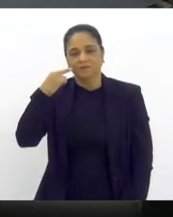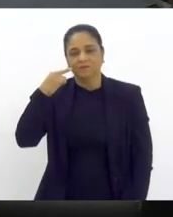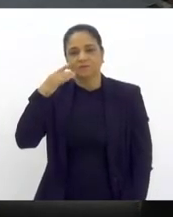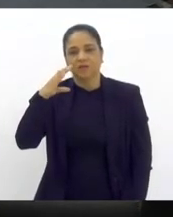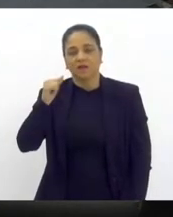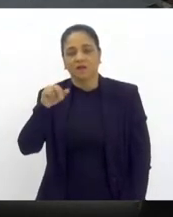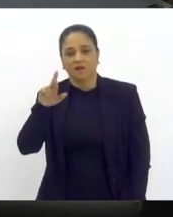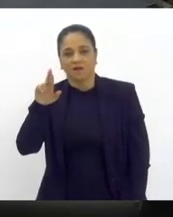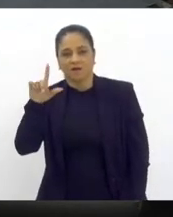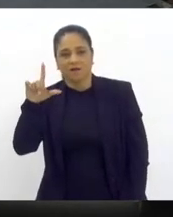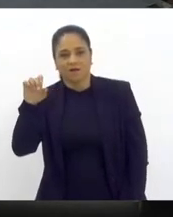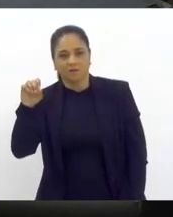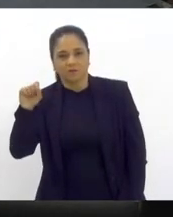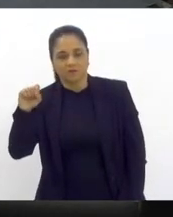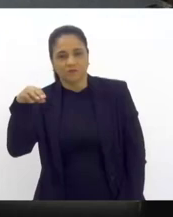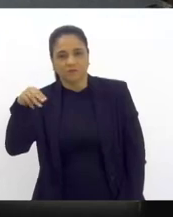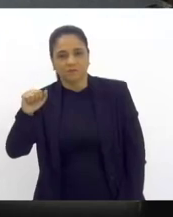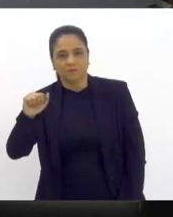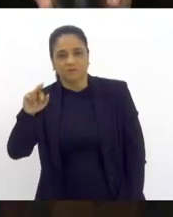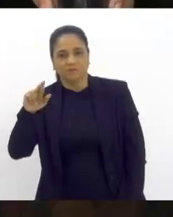Carlos Macedo,